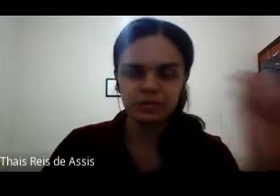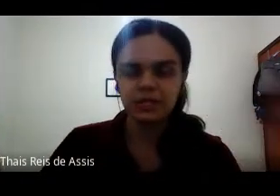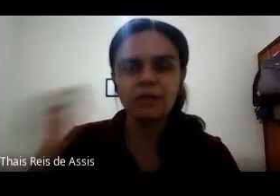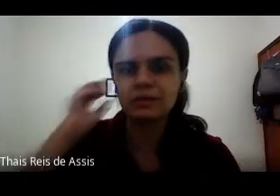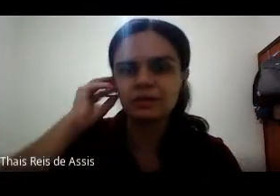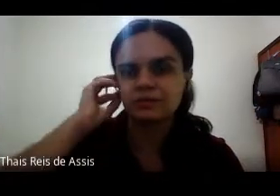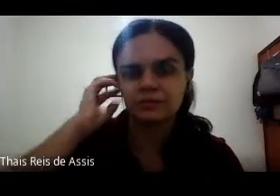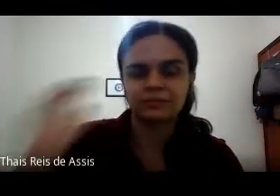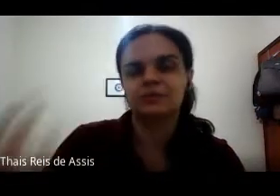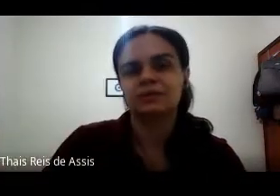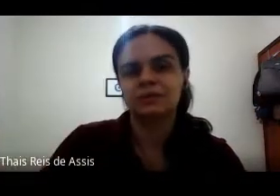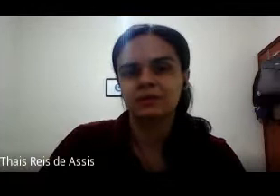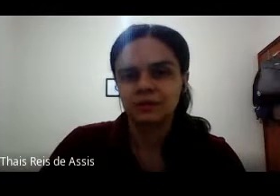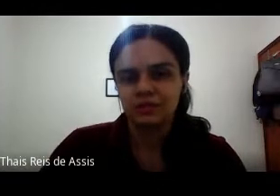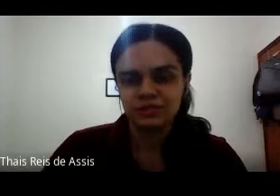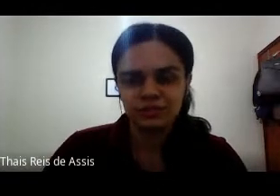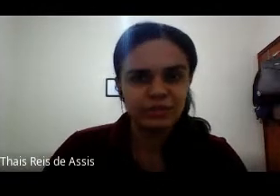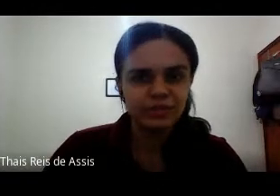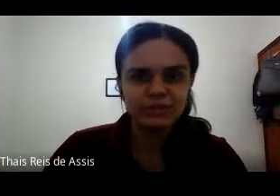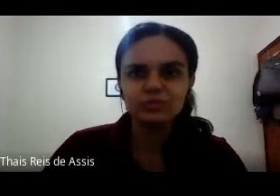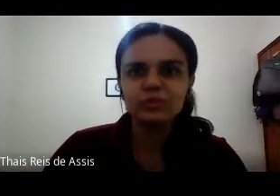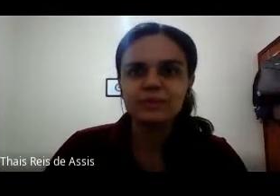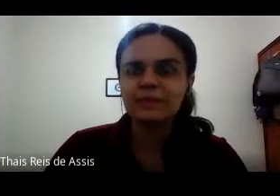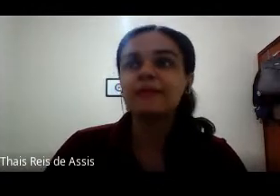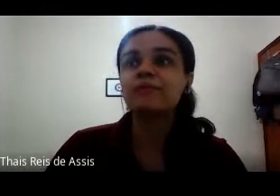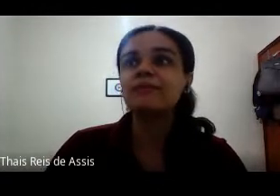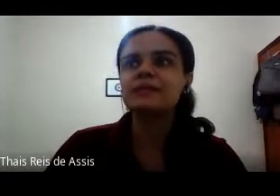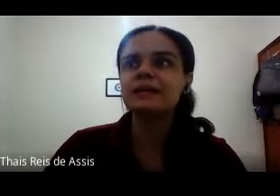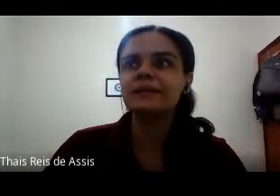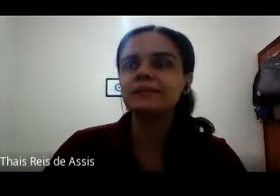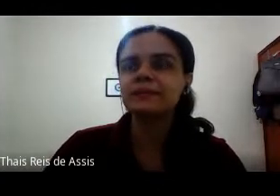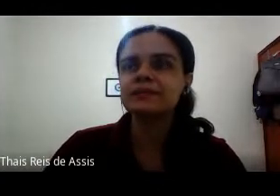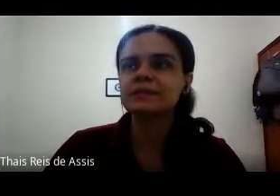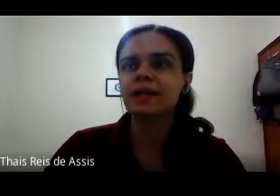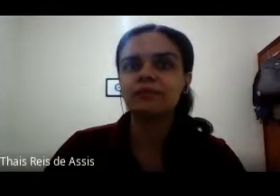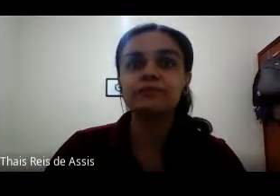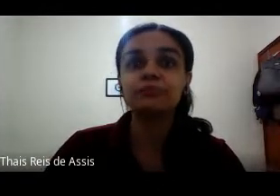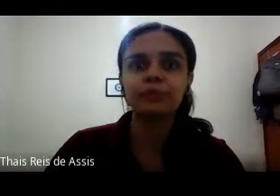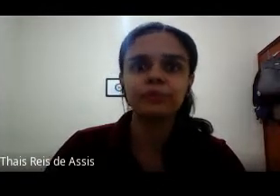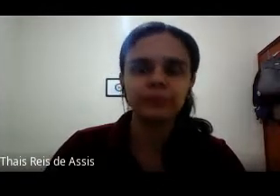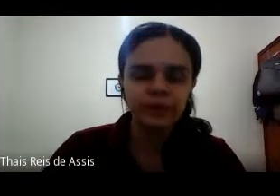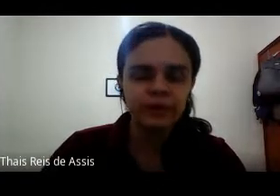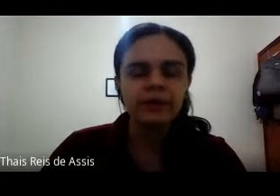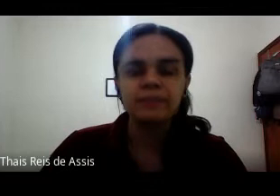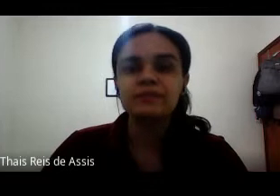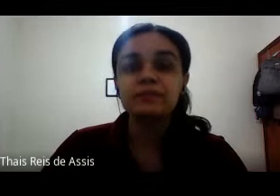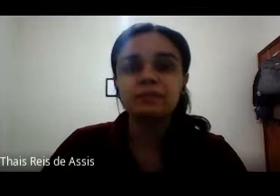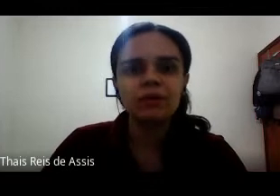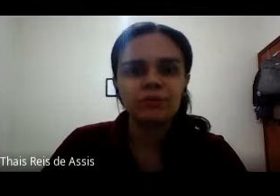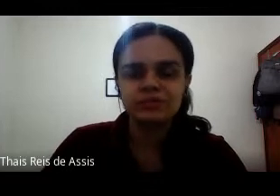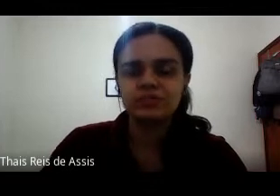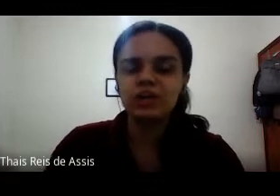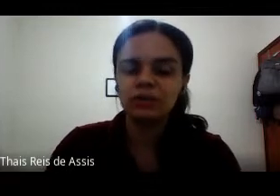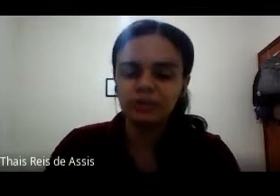para a gente poder dar conta. A gente mobiliza de um tudo. Você pensa, vou fazer um bolo. Para fazer um